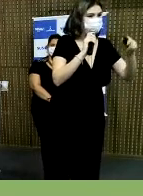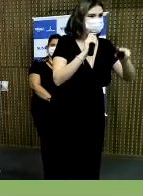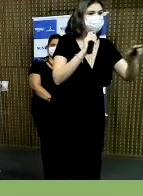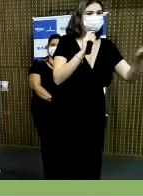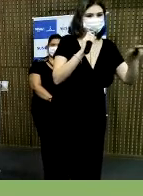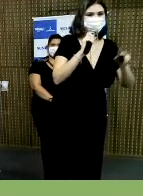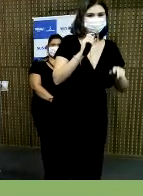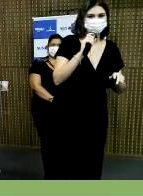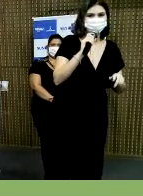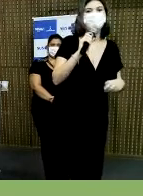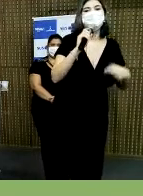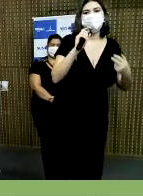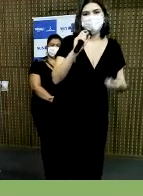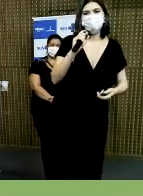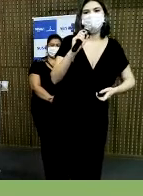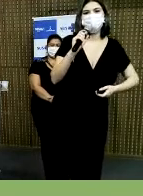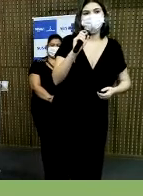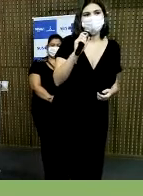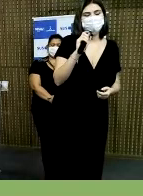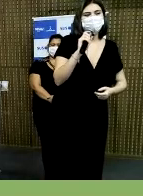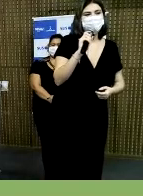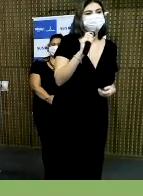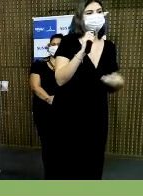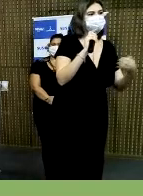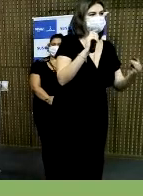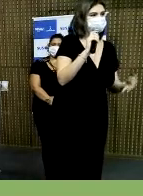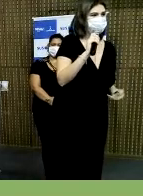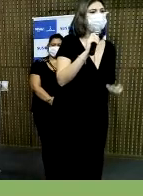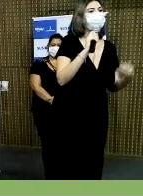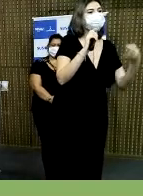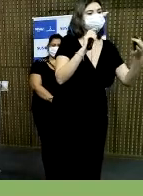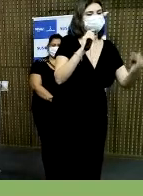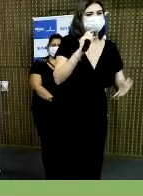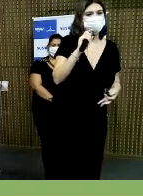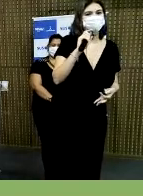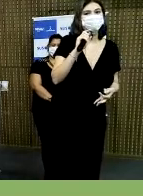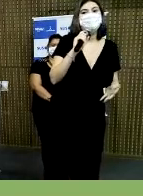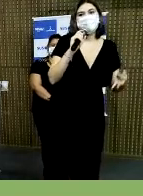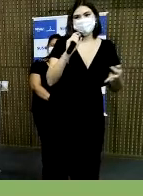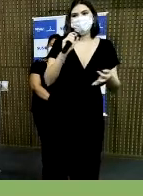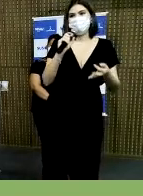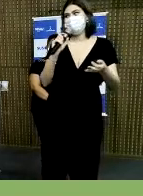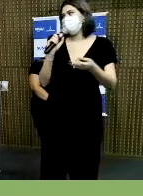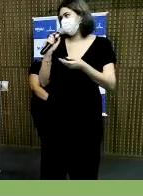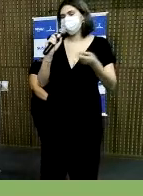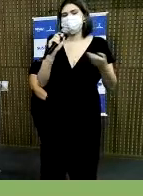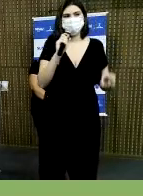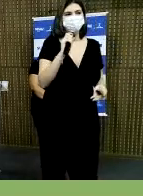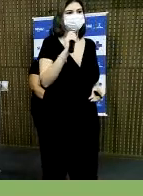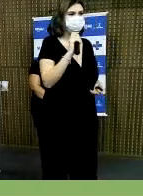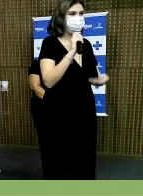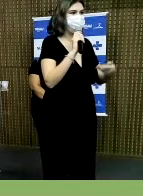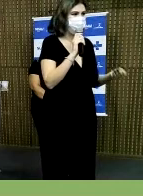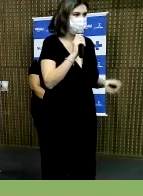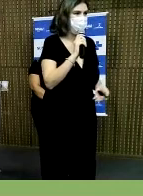parceiro, mesmo feito em conjunto. Algo que nós já tivemos reuniões, explicado, até porque houve uma rotatividade